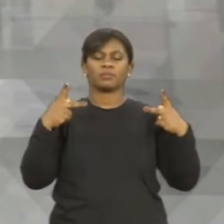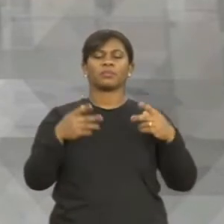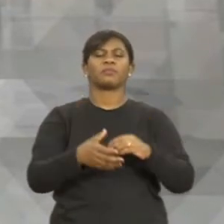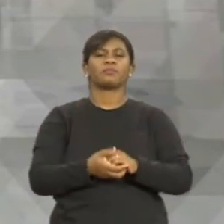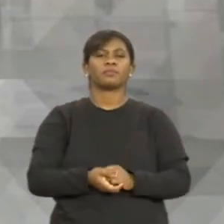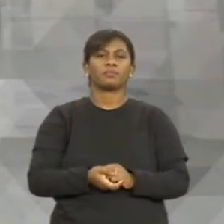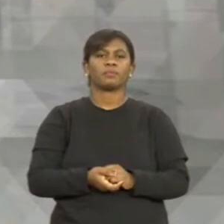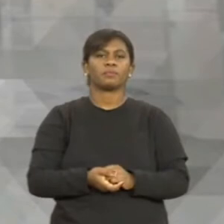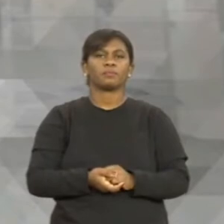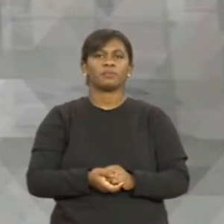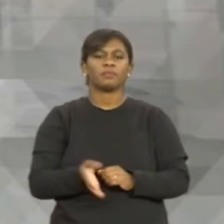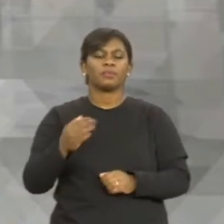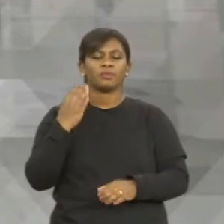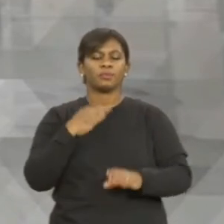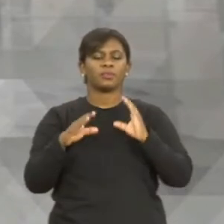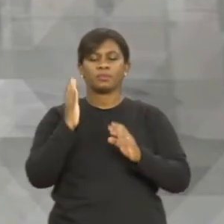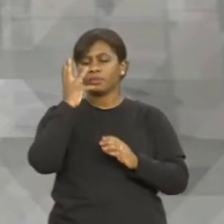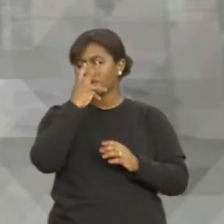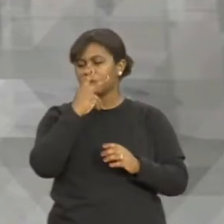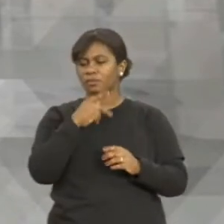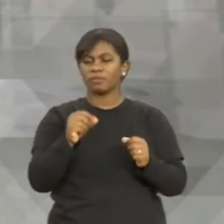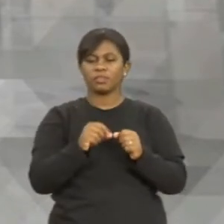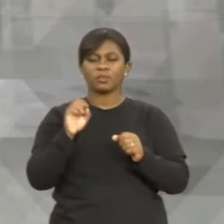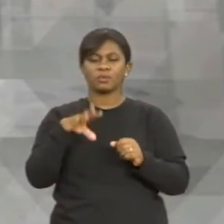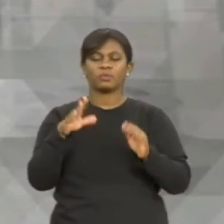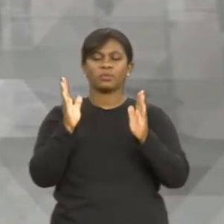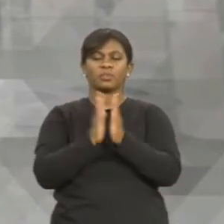Apocalipse. Vamos lá, cantando bem bonito, vamos fazer a última oração.